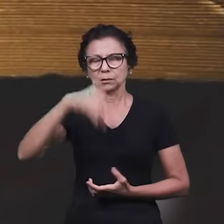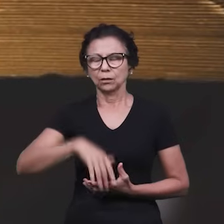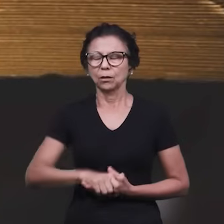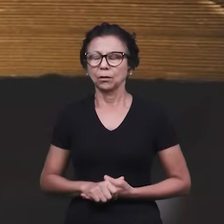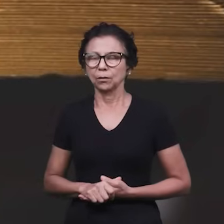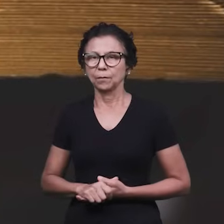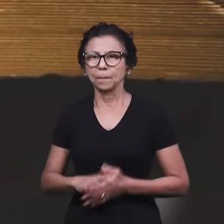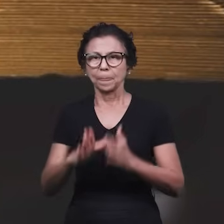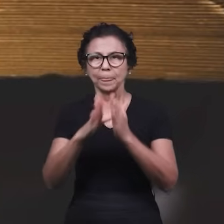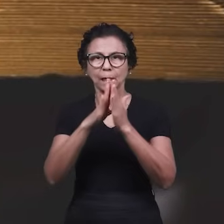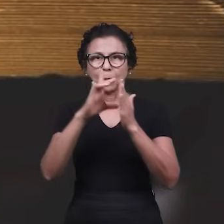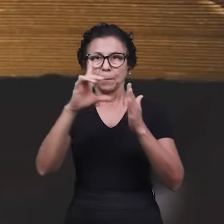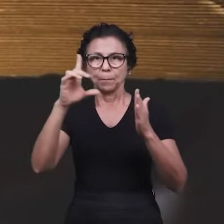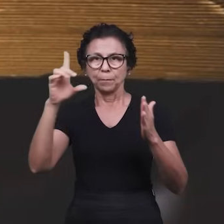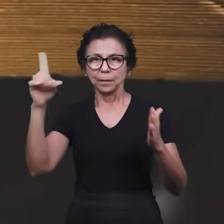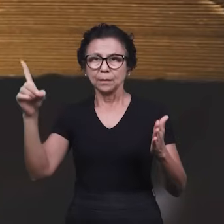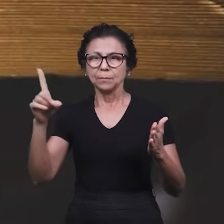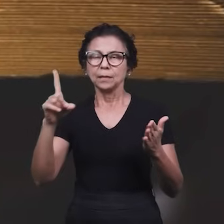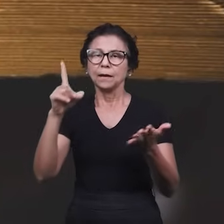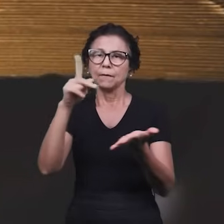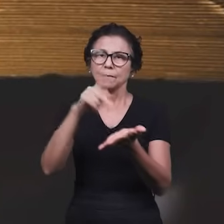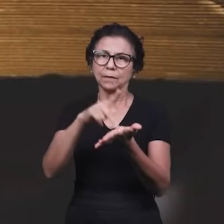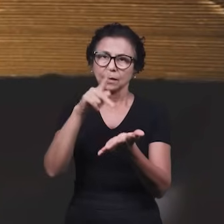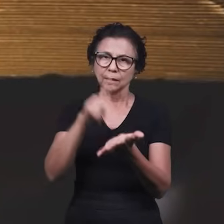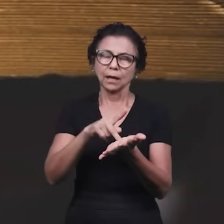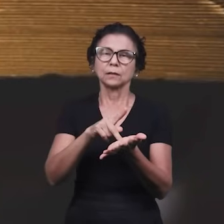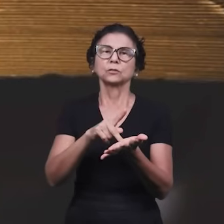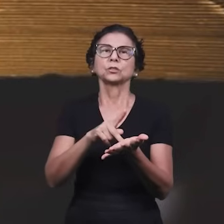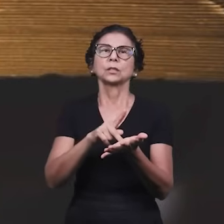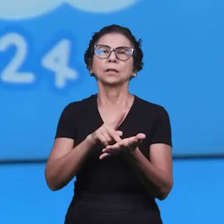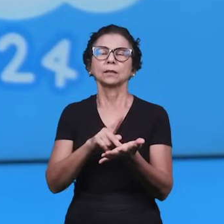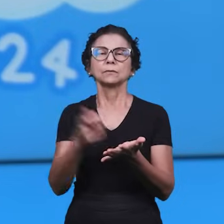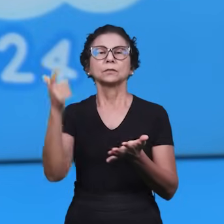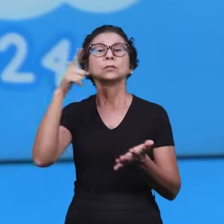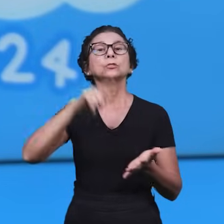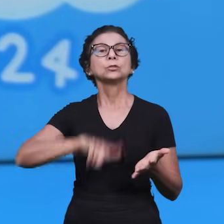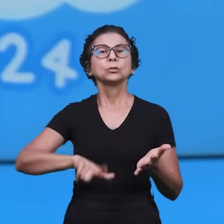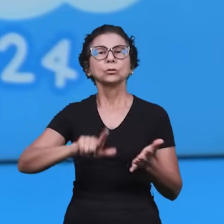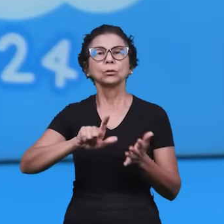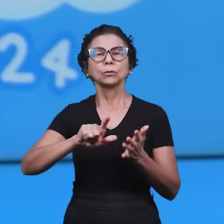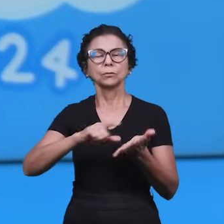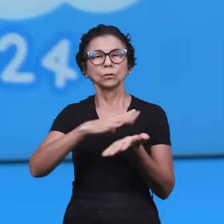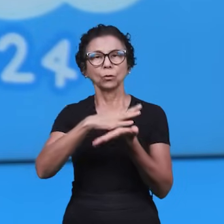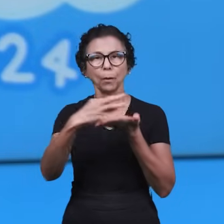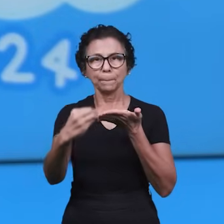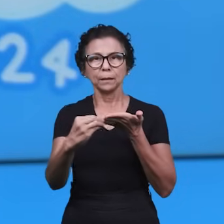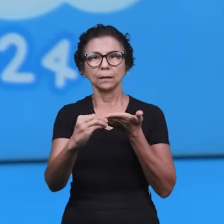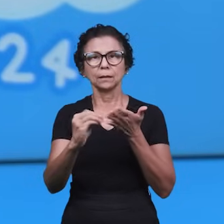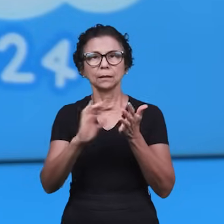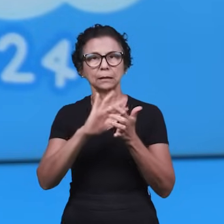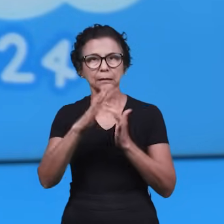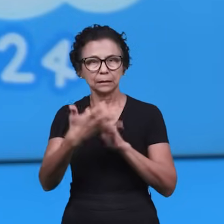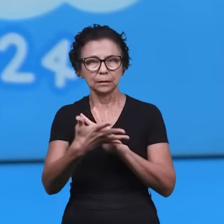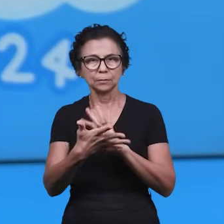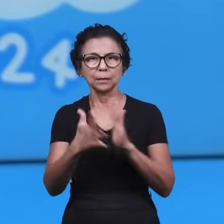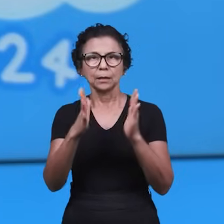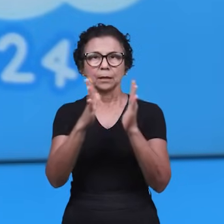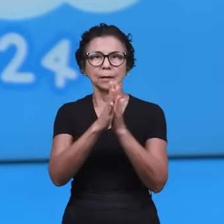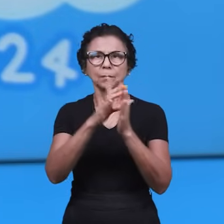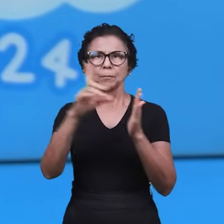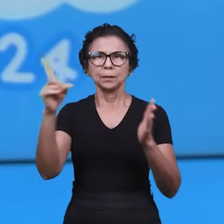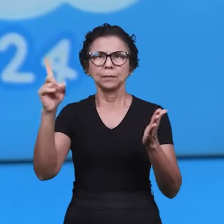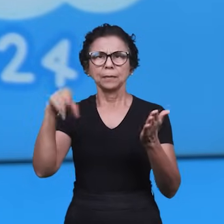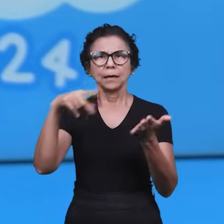A palavra de Deus é a verdade. Fala mais uma vez com você mesmo. A palavra